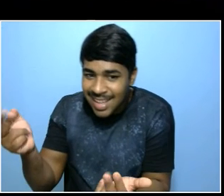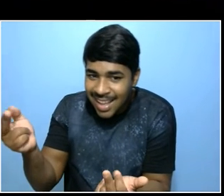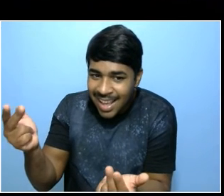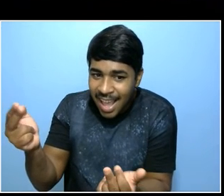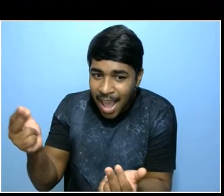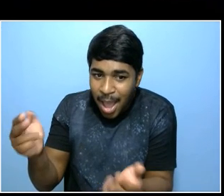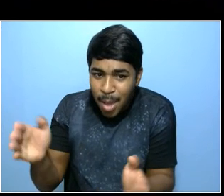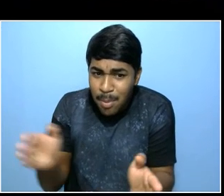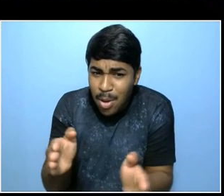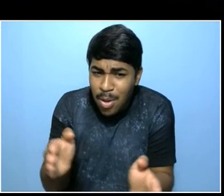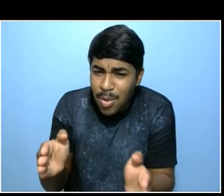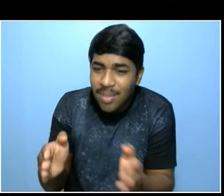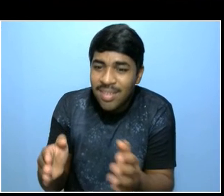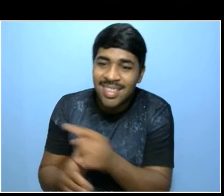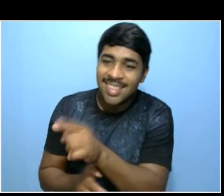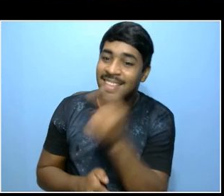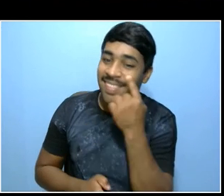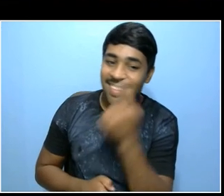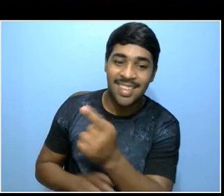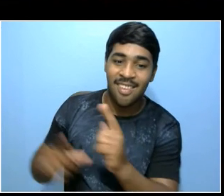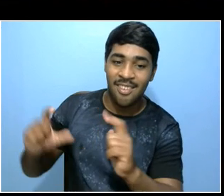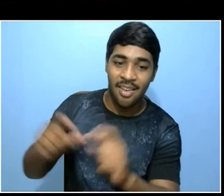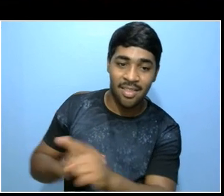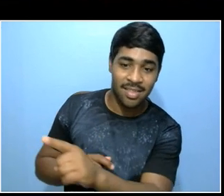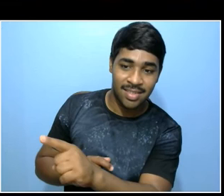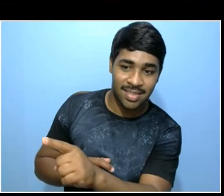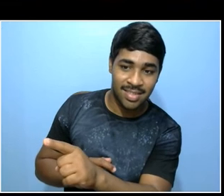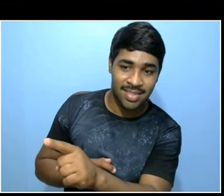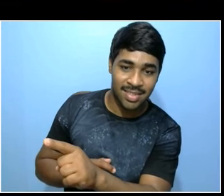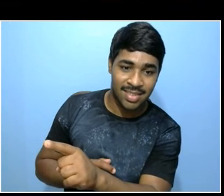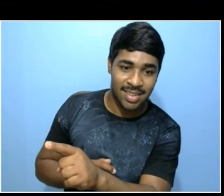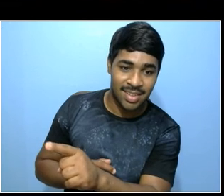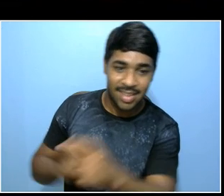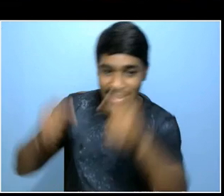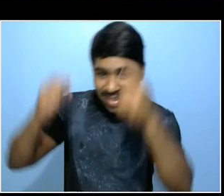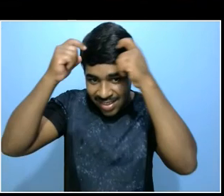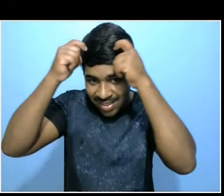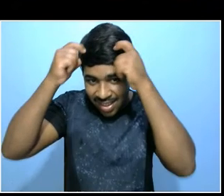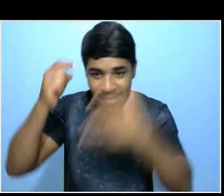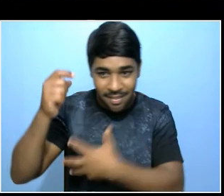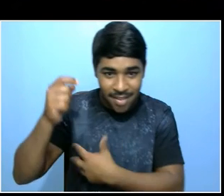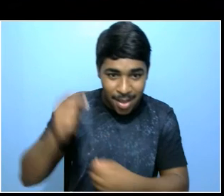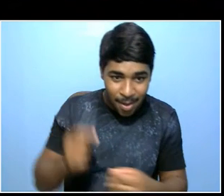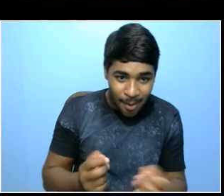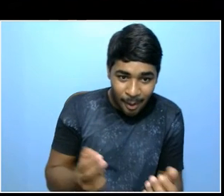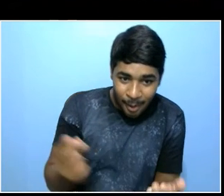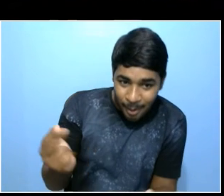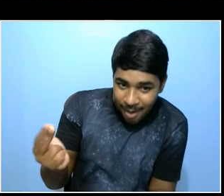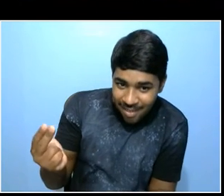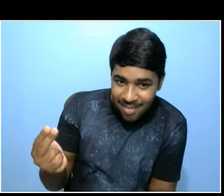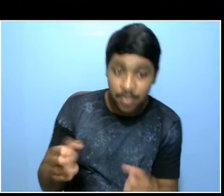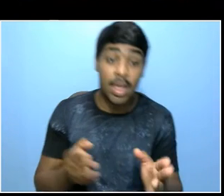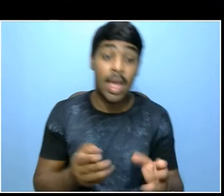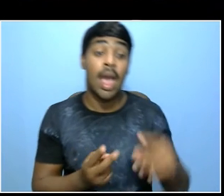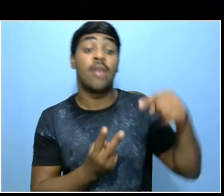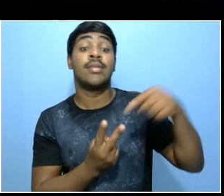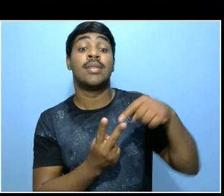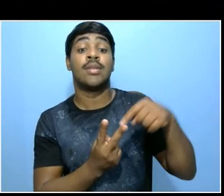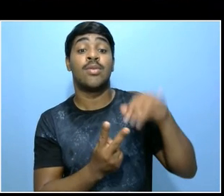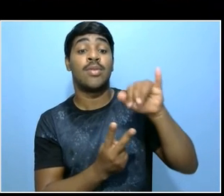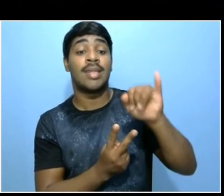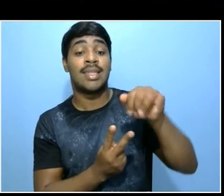metamorfose. Ele já nasce bem semelhante aos seus pais. Então, esse é o desenvolvimento direto. O que seria o desenvolvimento indireto?